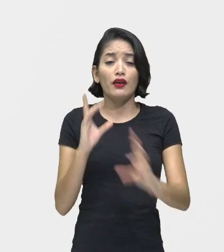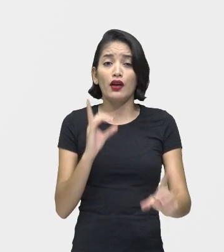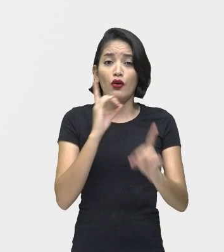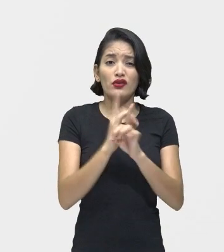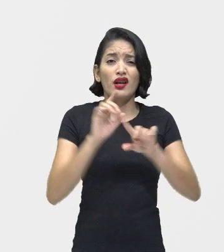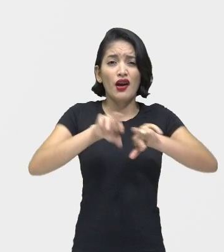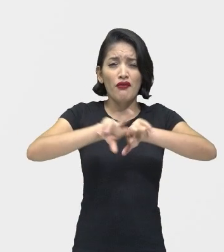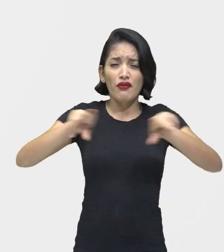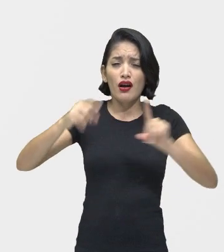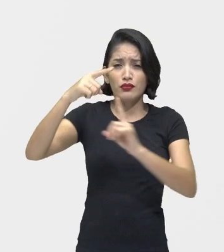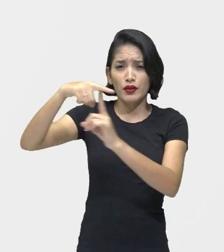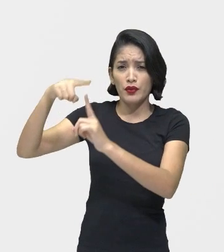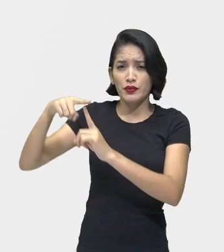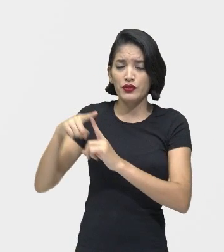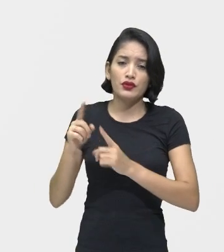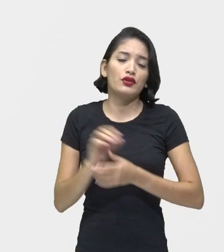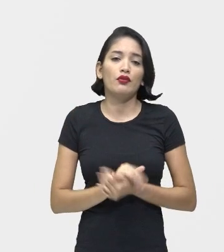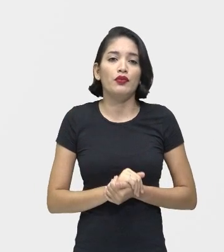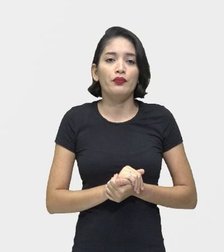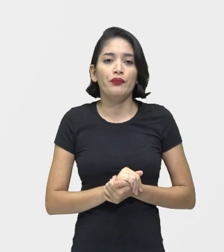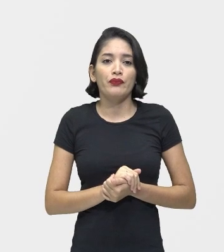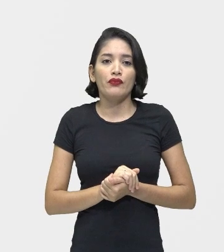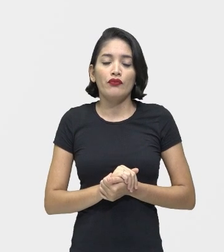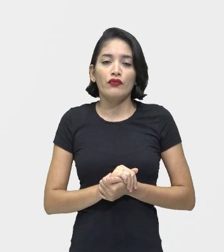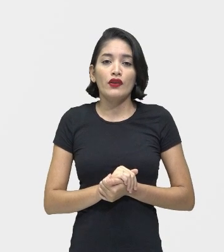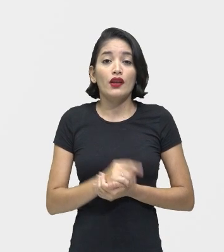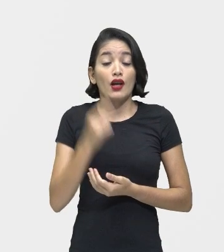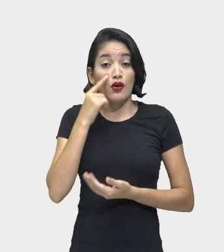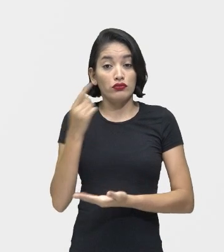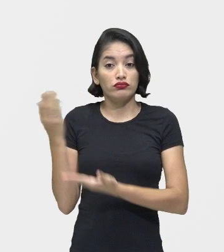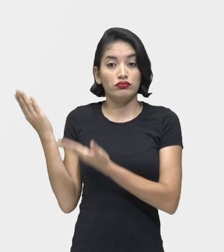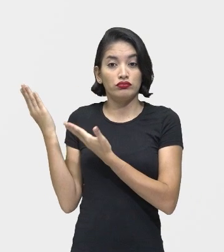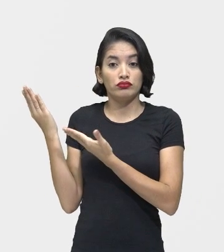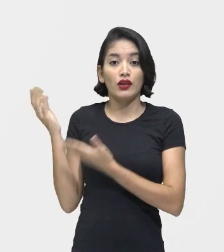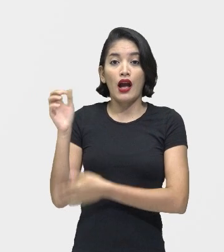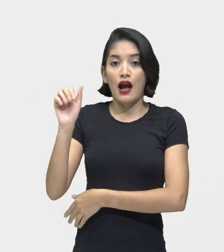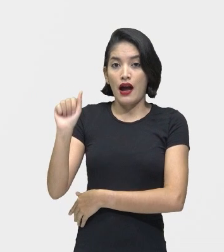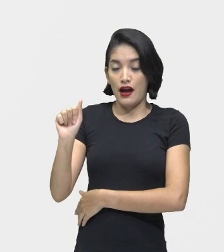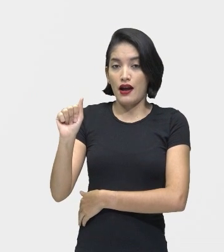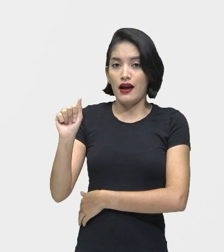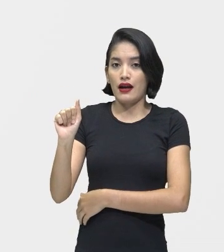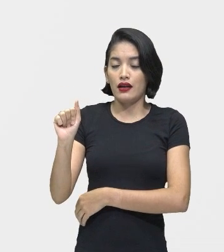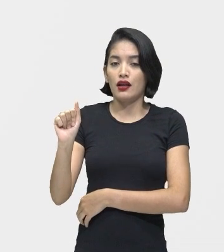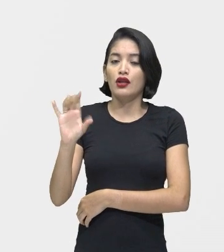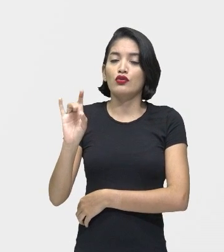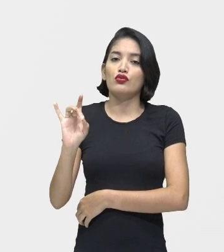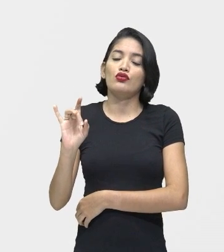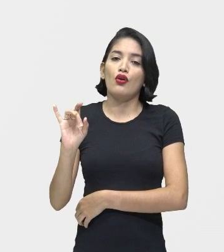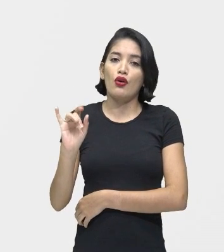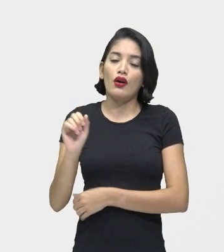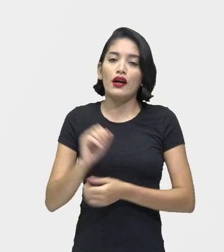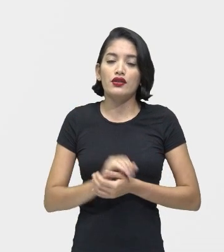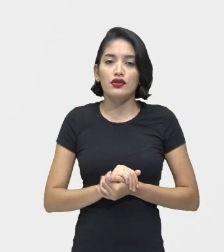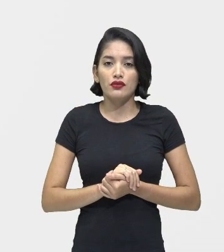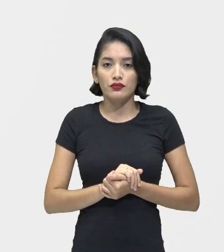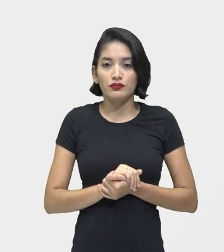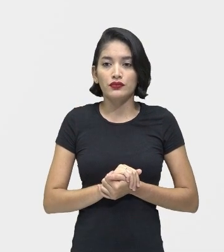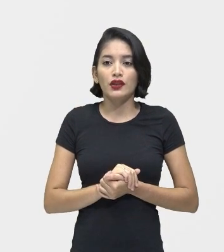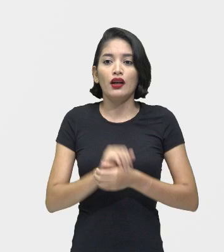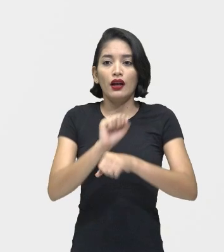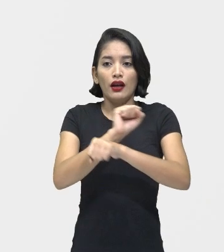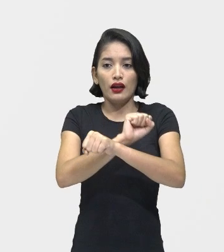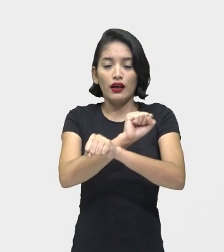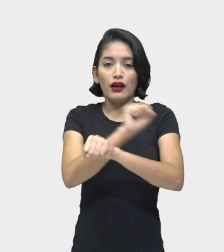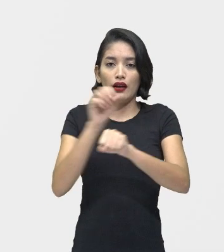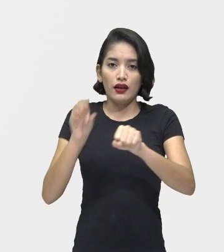em vários contextos. A preposição a, né, o a ele não só é artigo, como também ele é uma